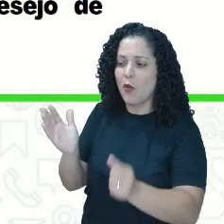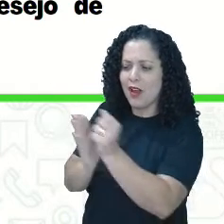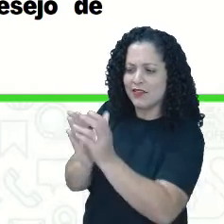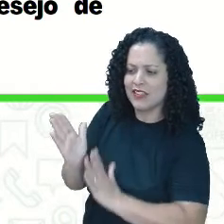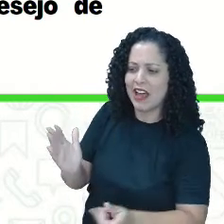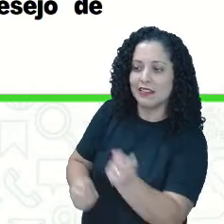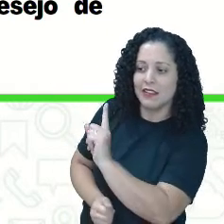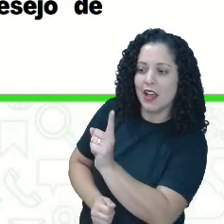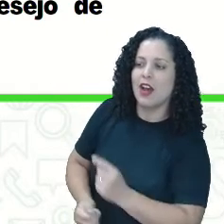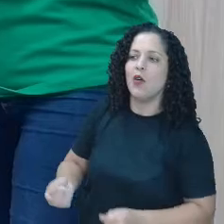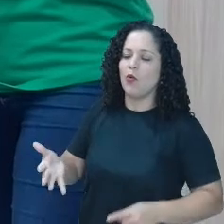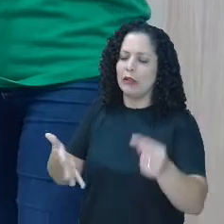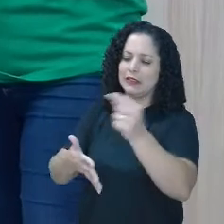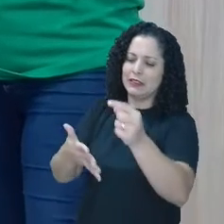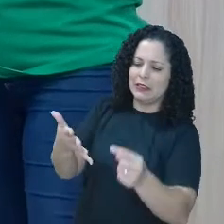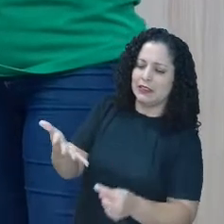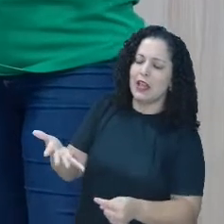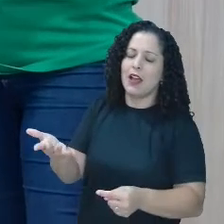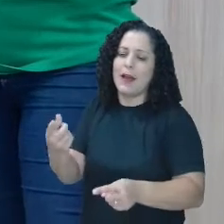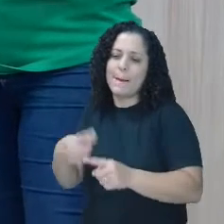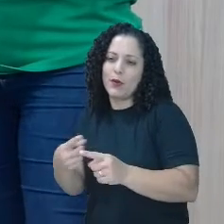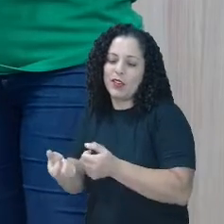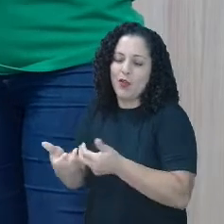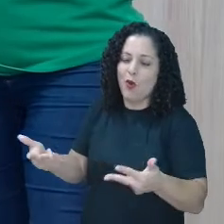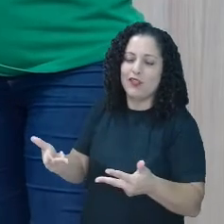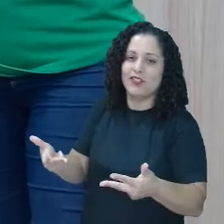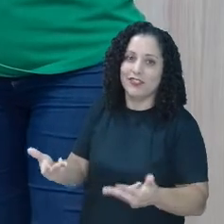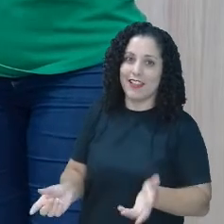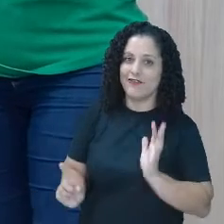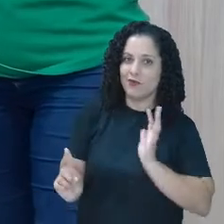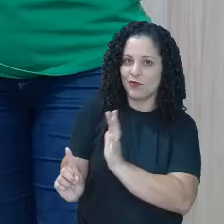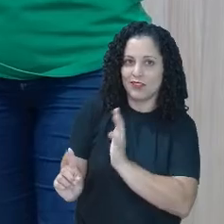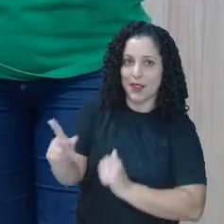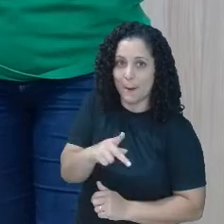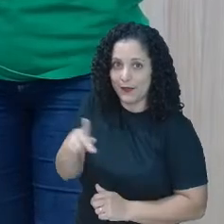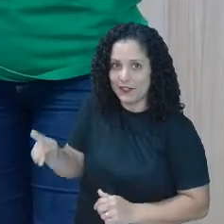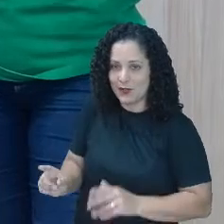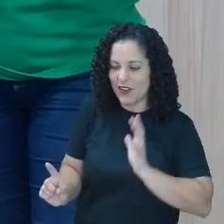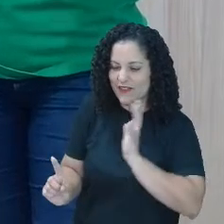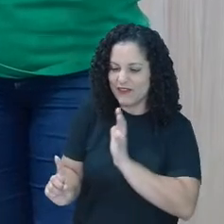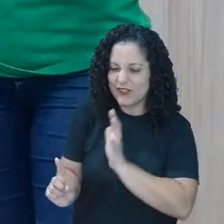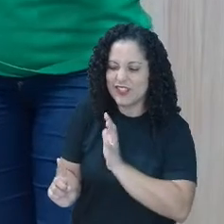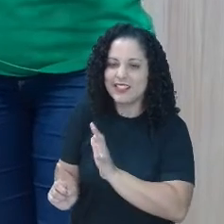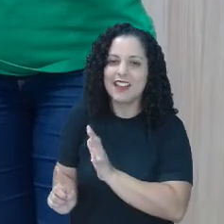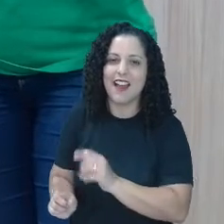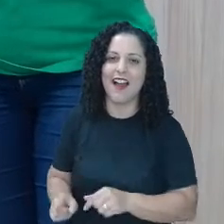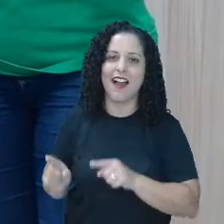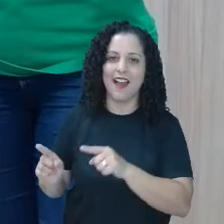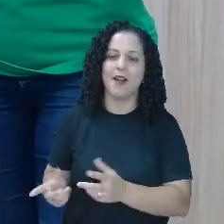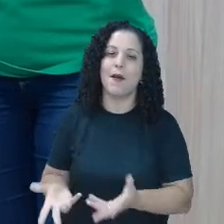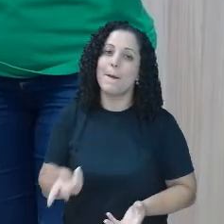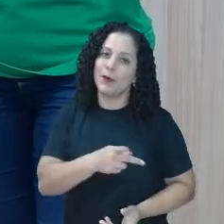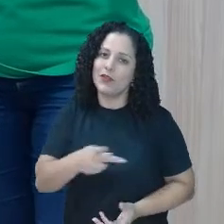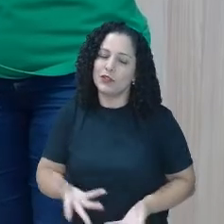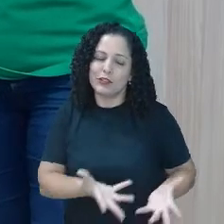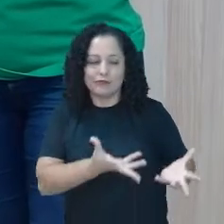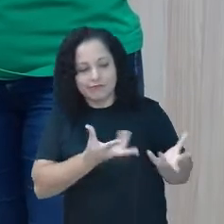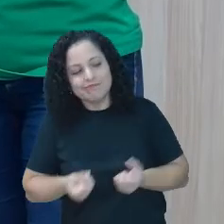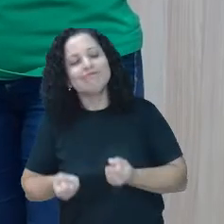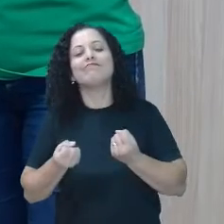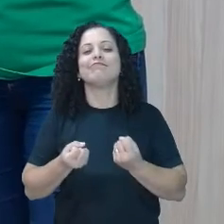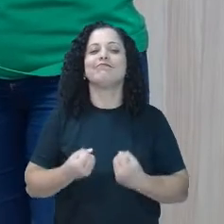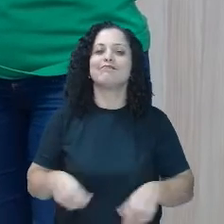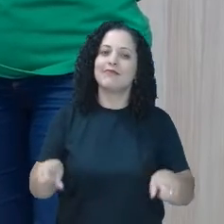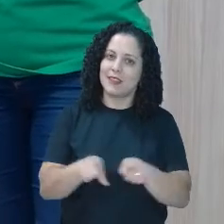por isso, isso e isso, né? E tentam me convencer de alguma forma sobre isso aí. Então, isso aí também é um